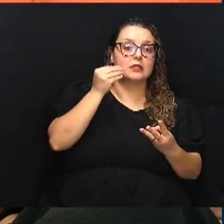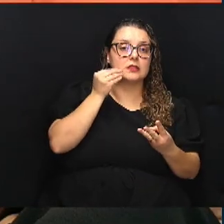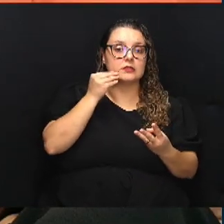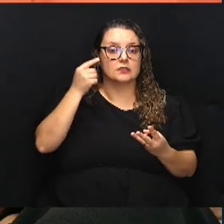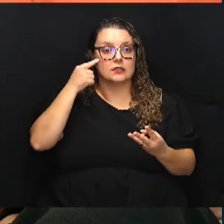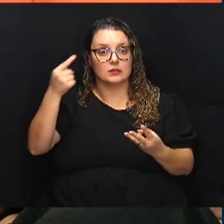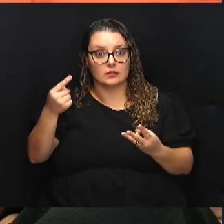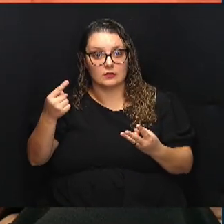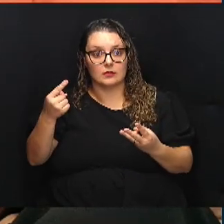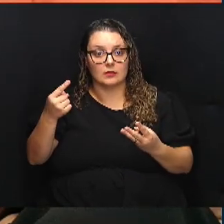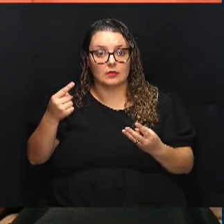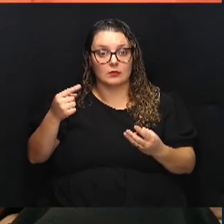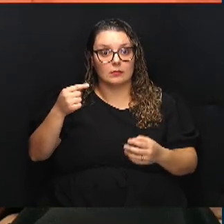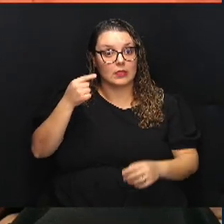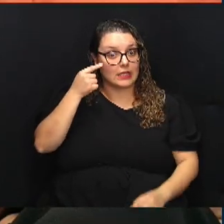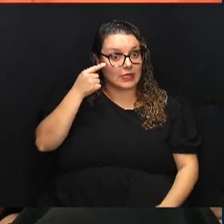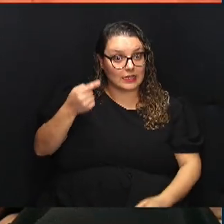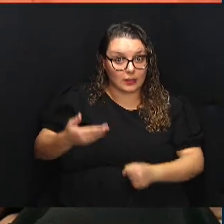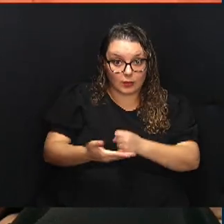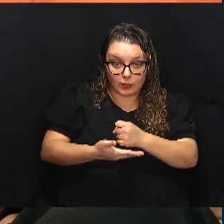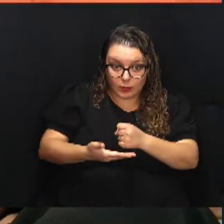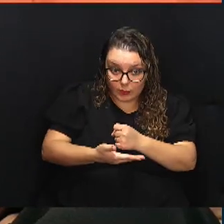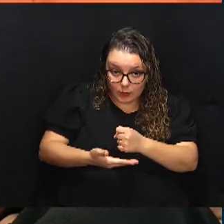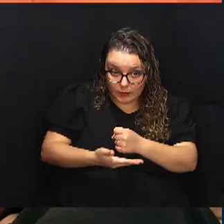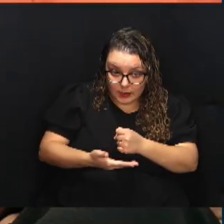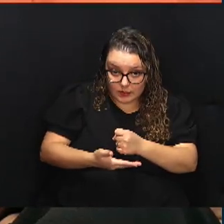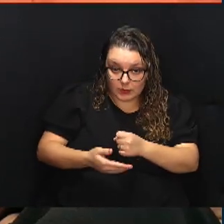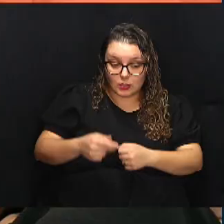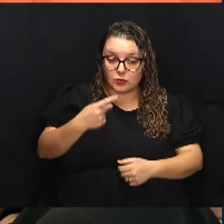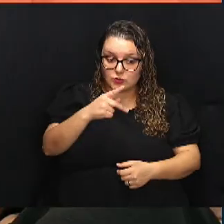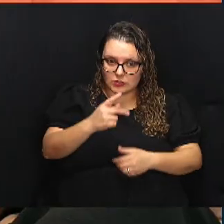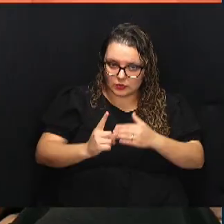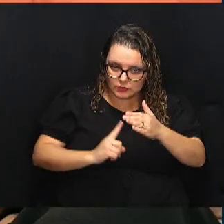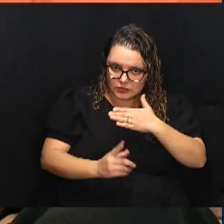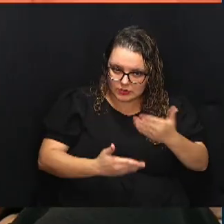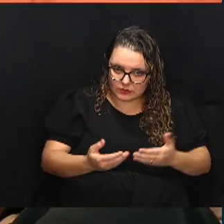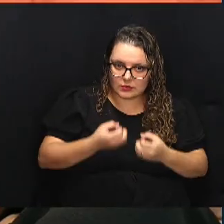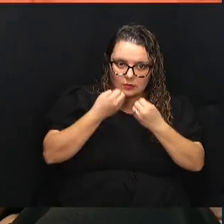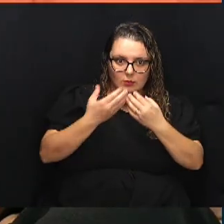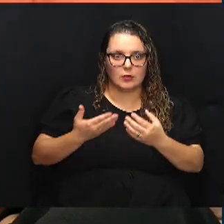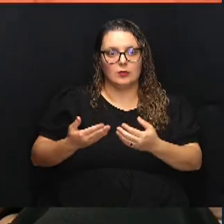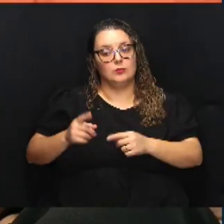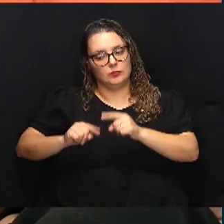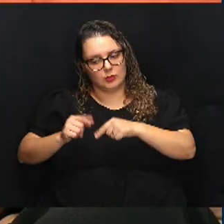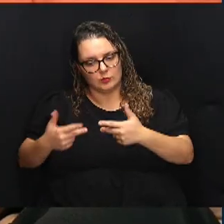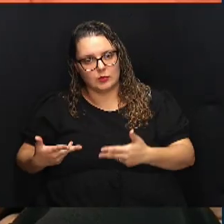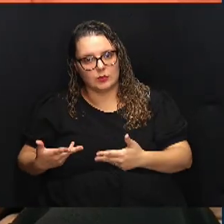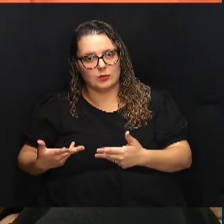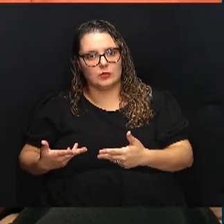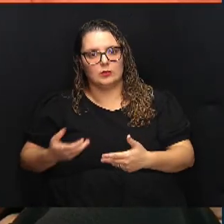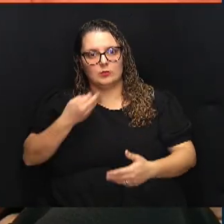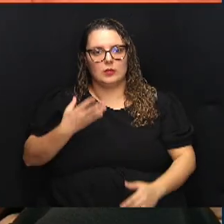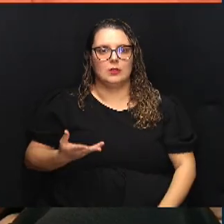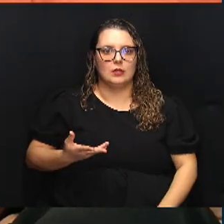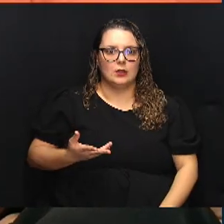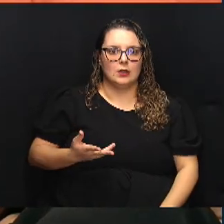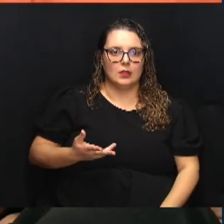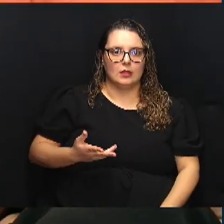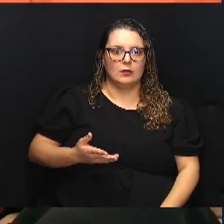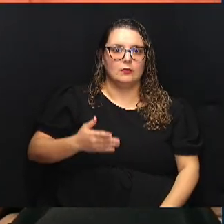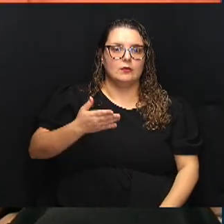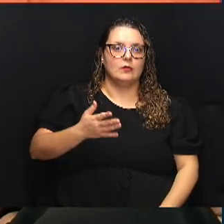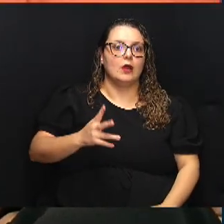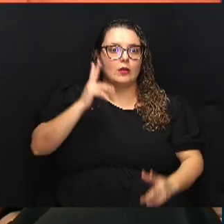seu produto é bom. Eu estou partindo dessa premissa. Sim. Seu serviço é bom. Você é cabeleireiro, você sabe cortar cabelo. Você não vai testar cortar cabelo na cabeça de